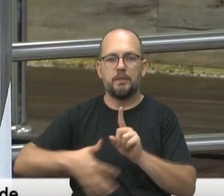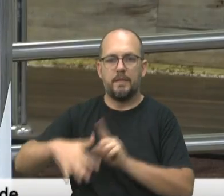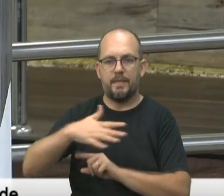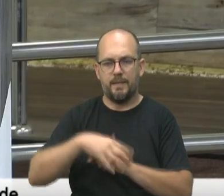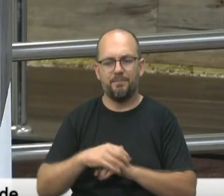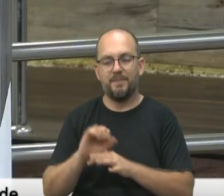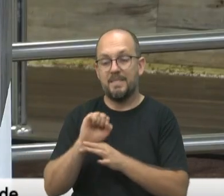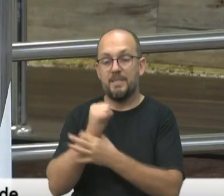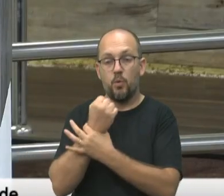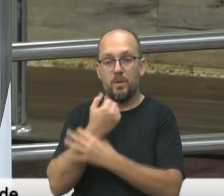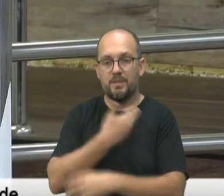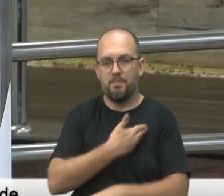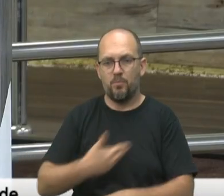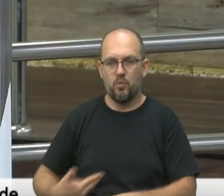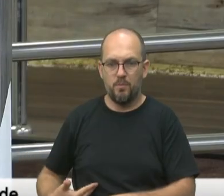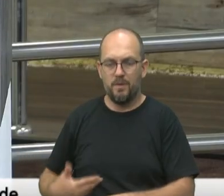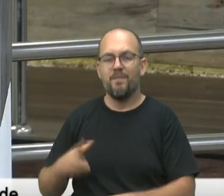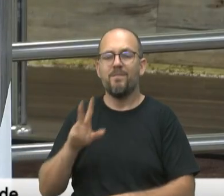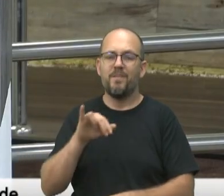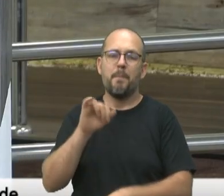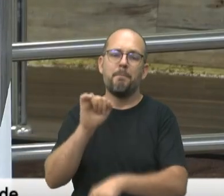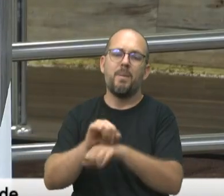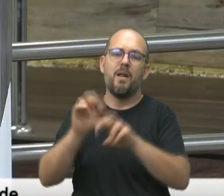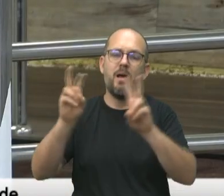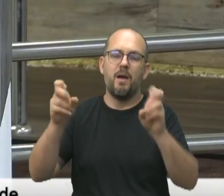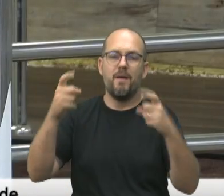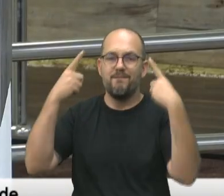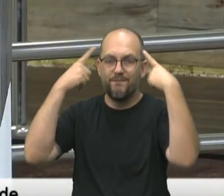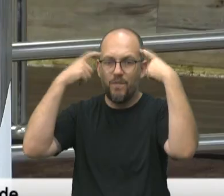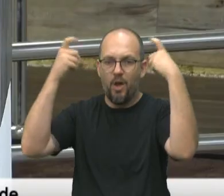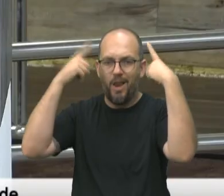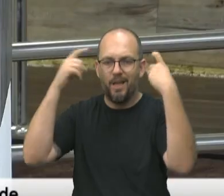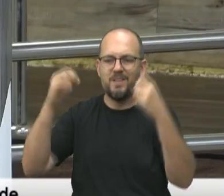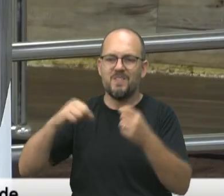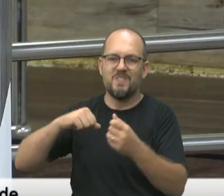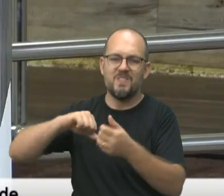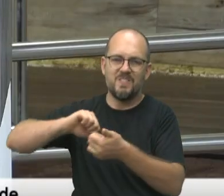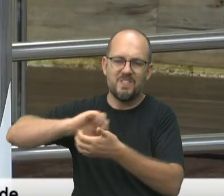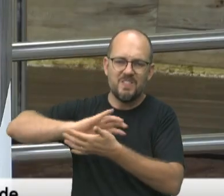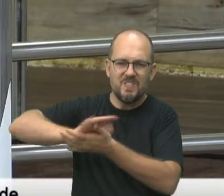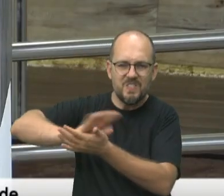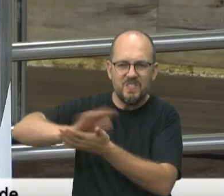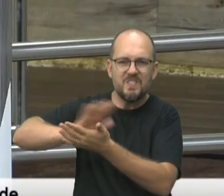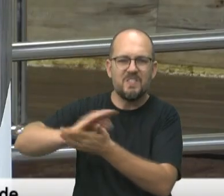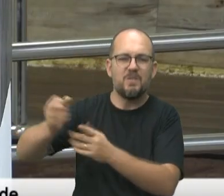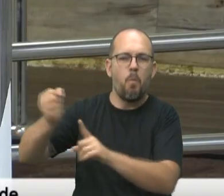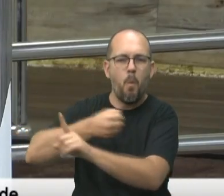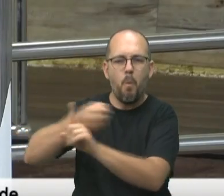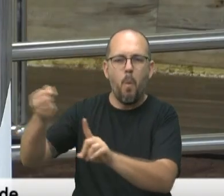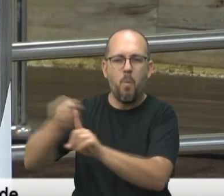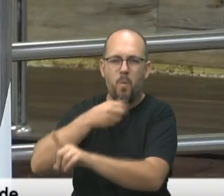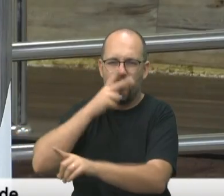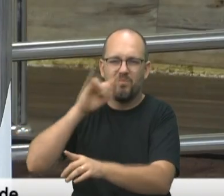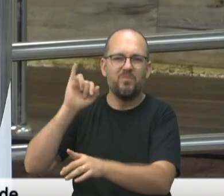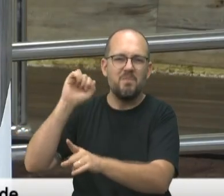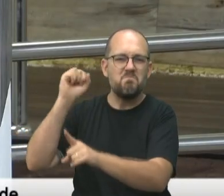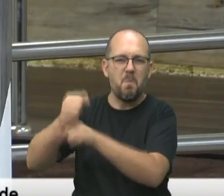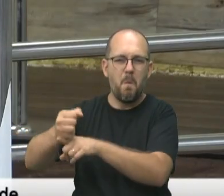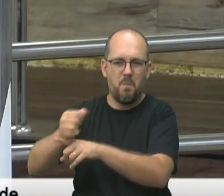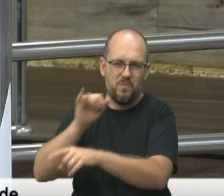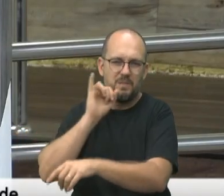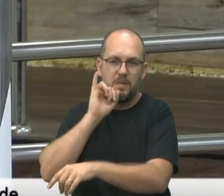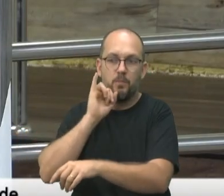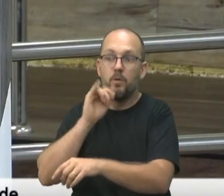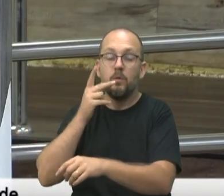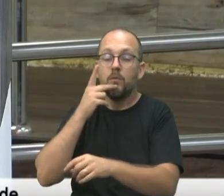Segurança pública, a gente vai parar de falar em violência, de crime de ódio, de crime violento, bárbaro, quando a gente falar